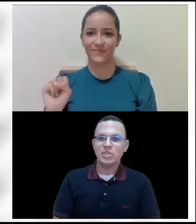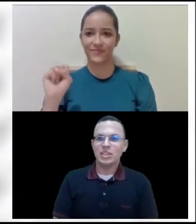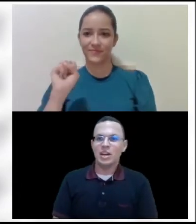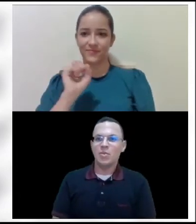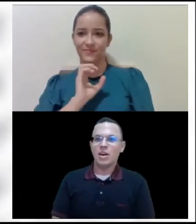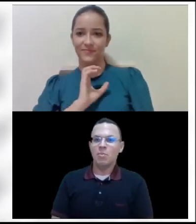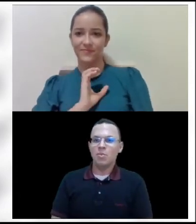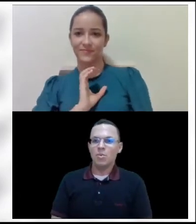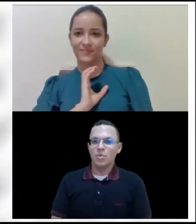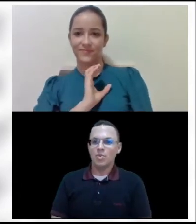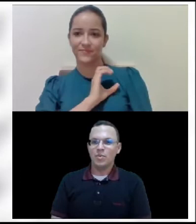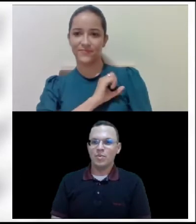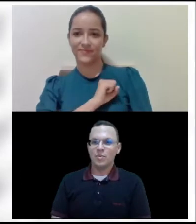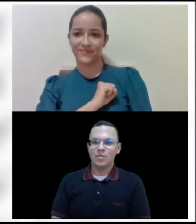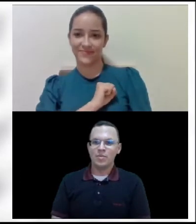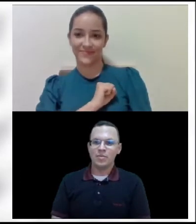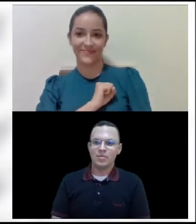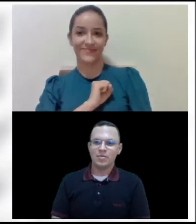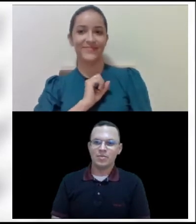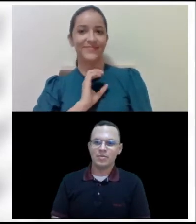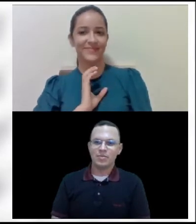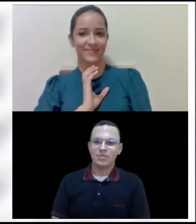o sinal amor.